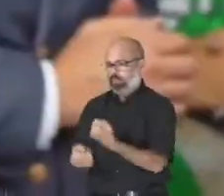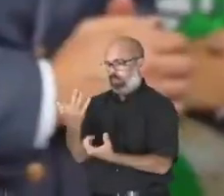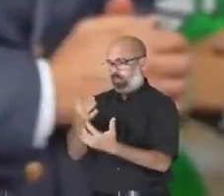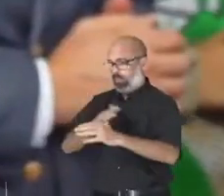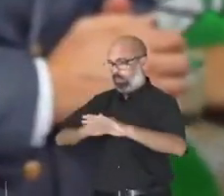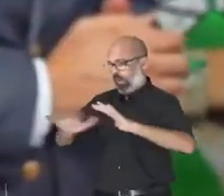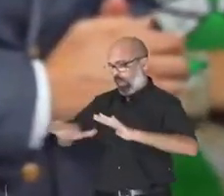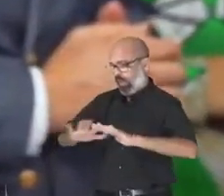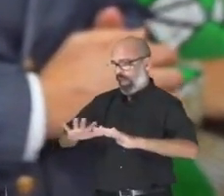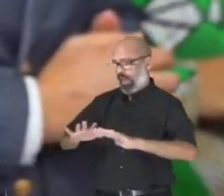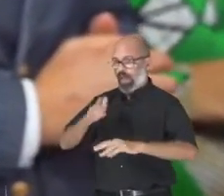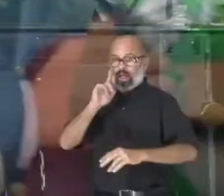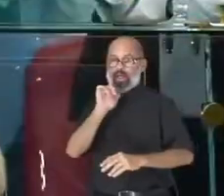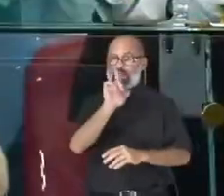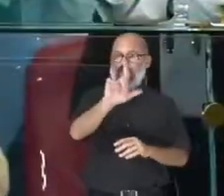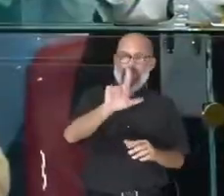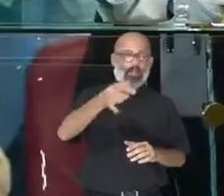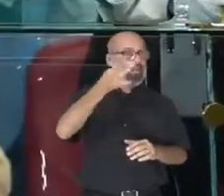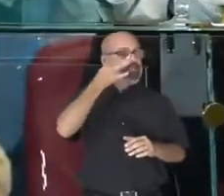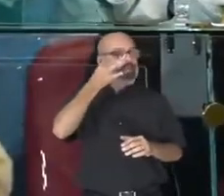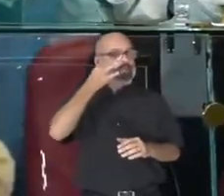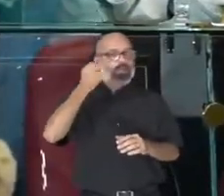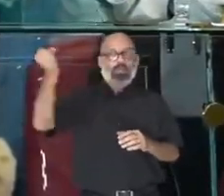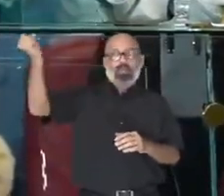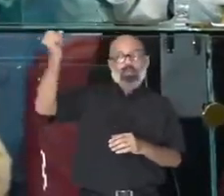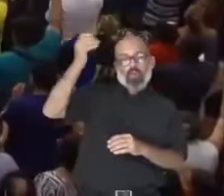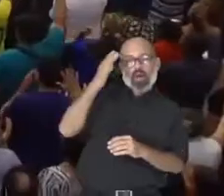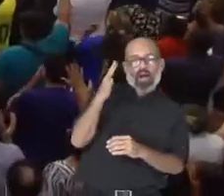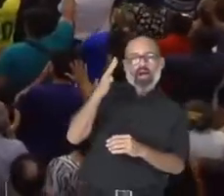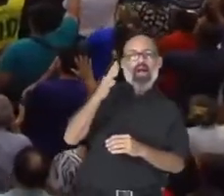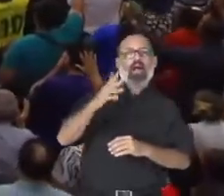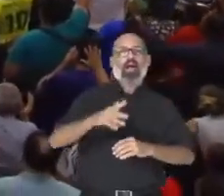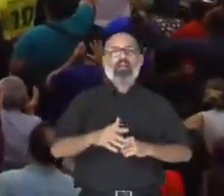sacudido. Recebe da minha presença e da minha graça,